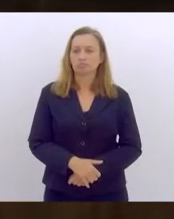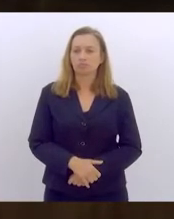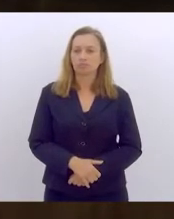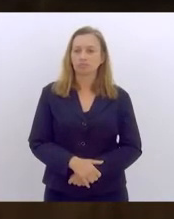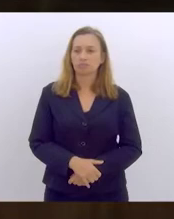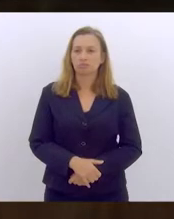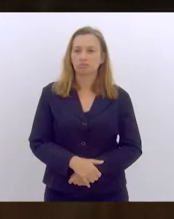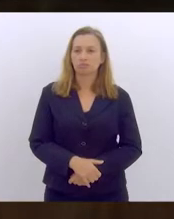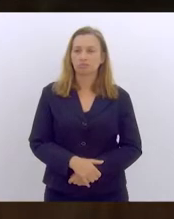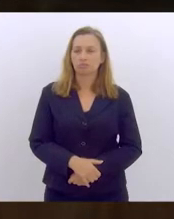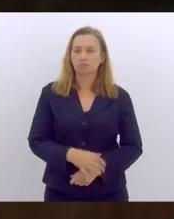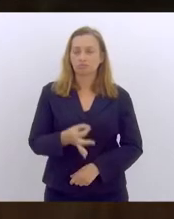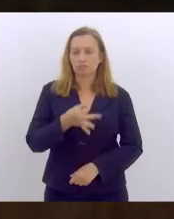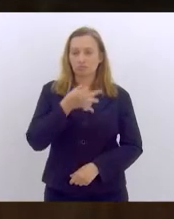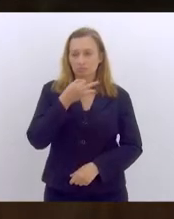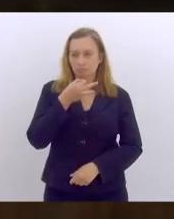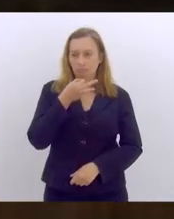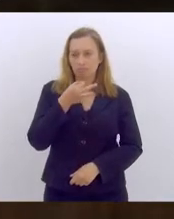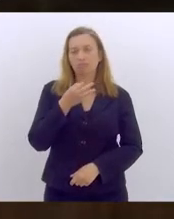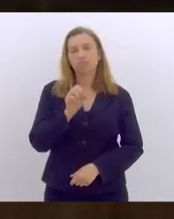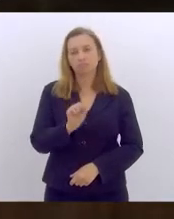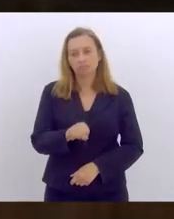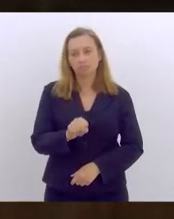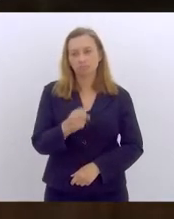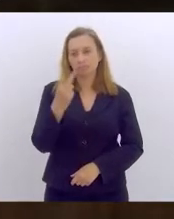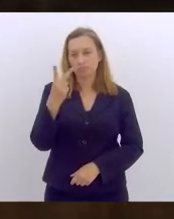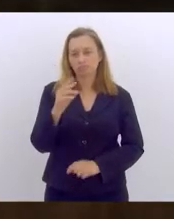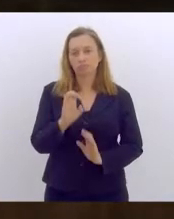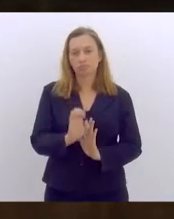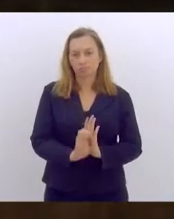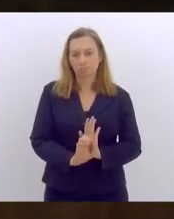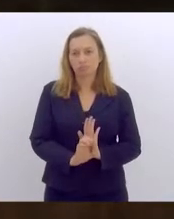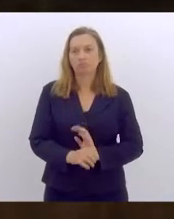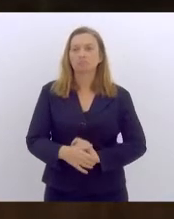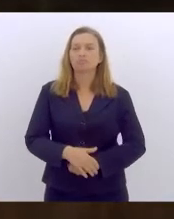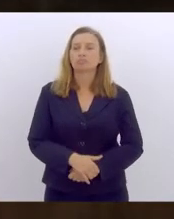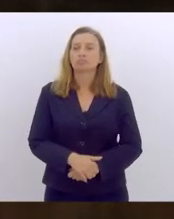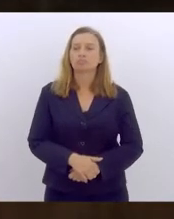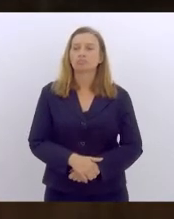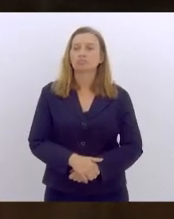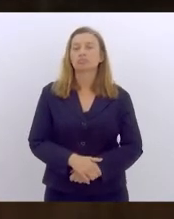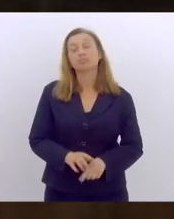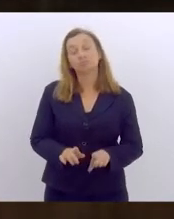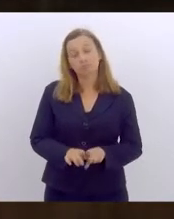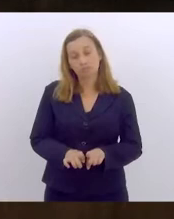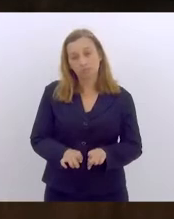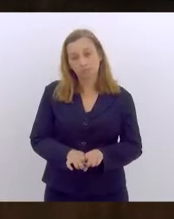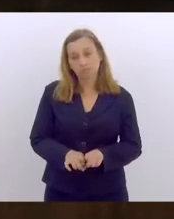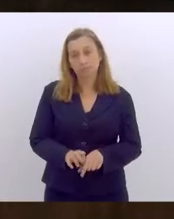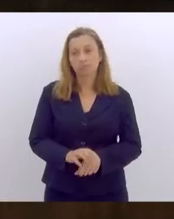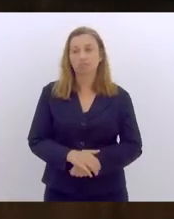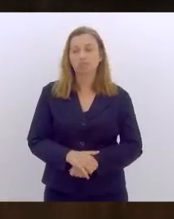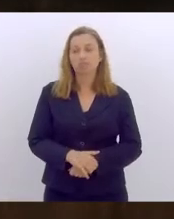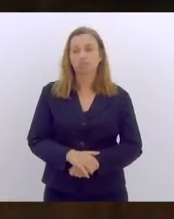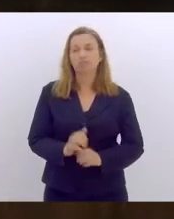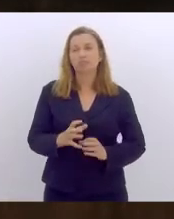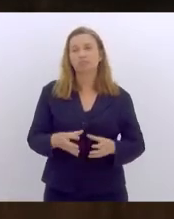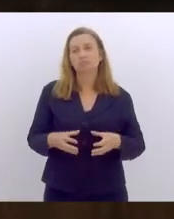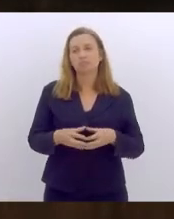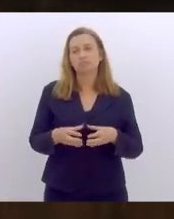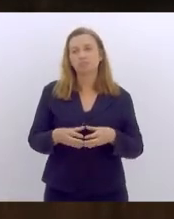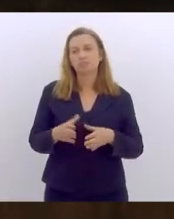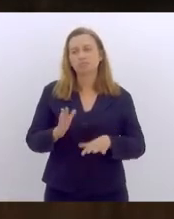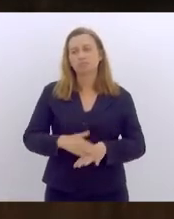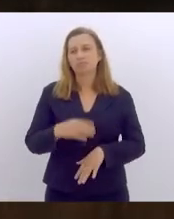O nosso parecer, ele é favorável às duas emendas. No entanto, a comissão colocou